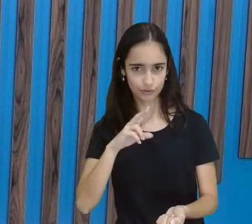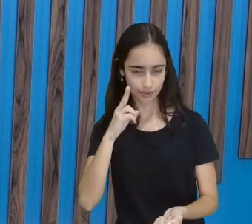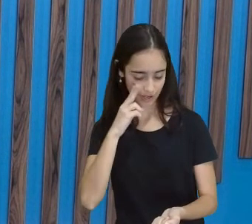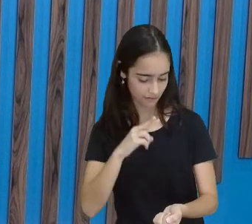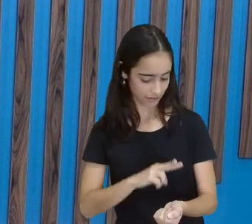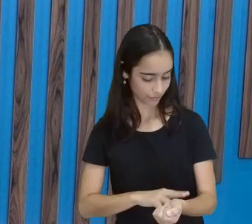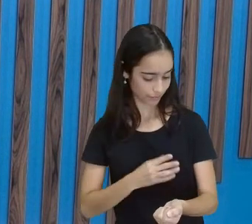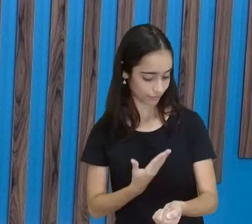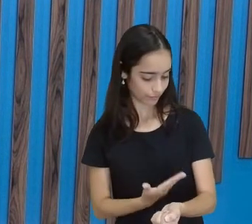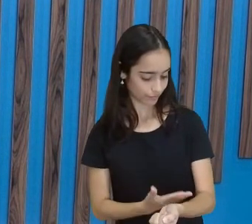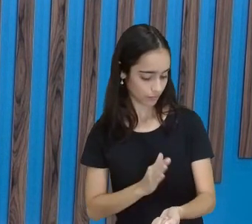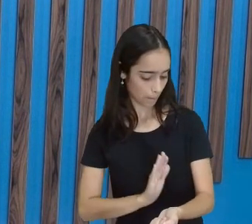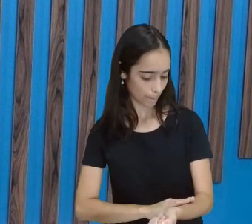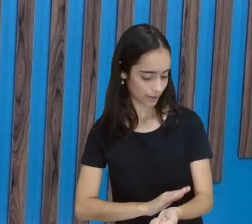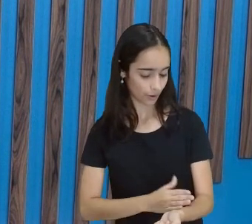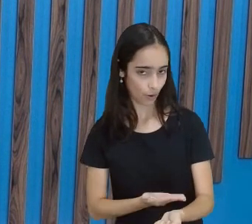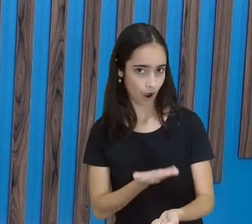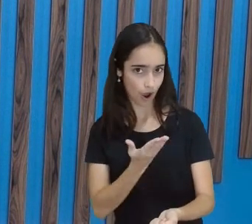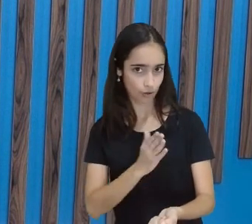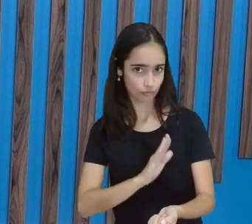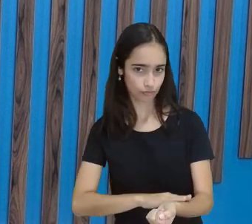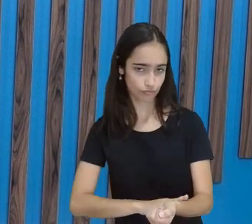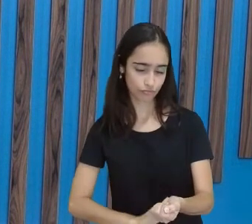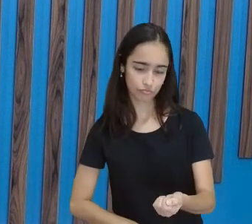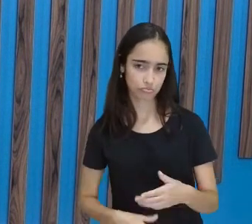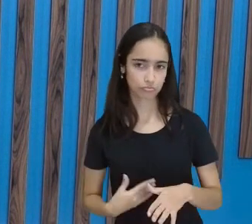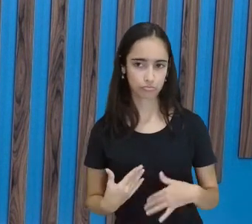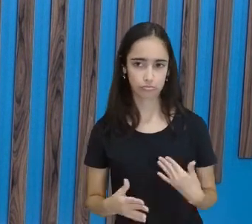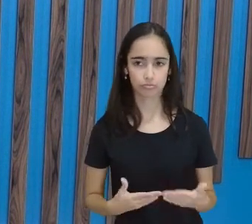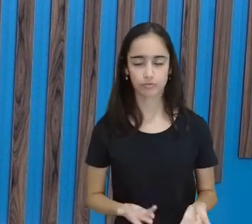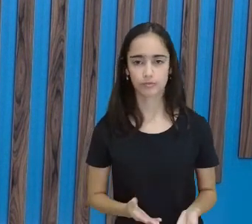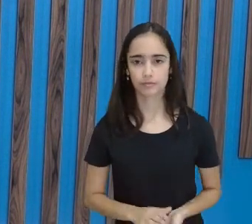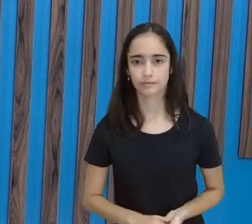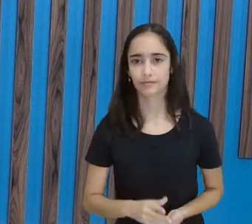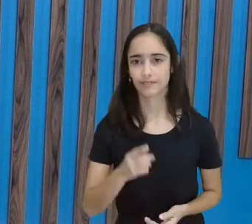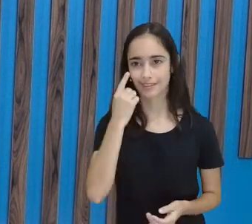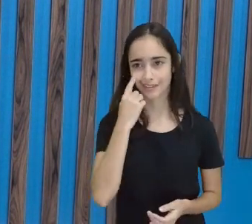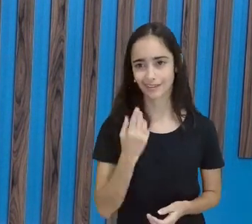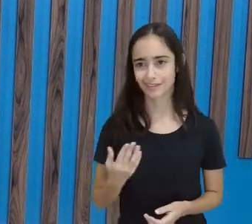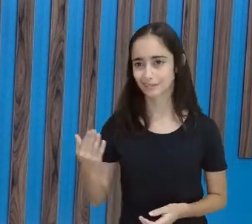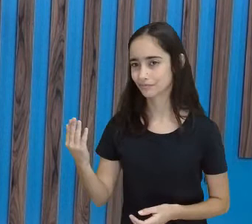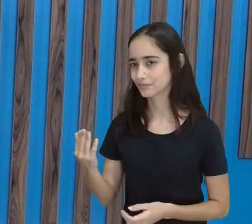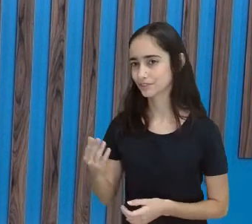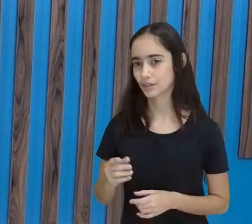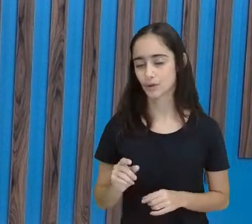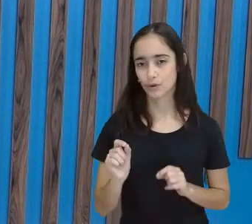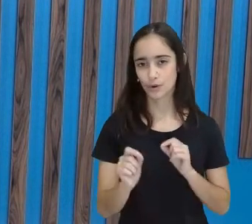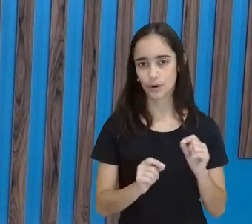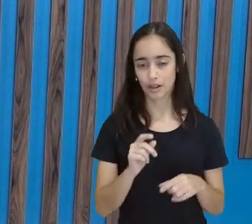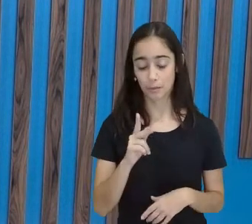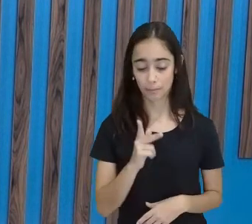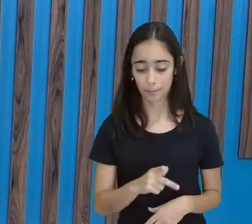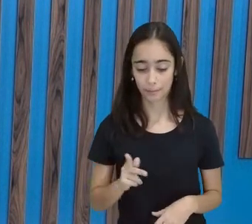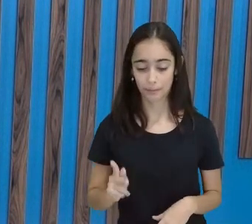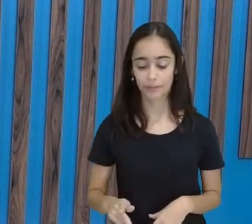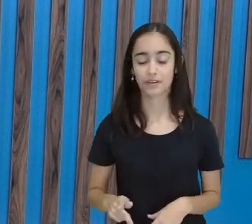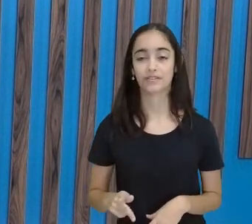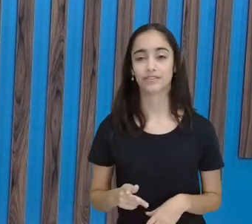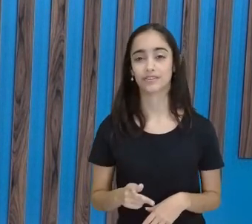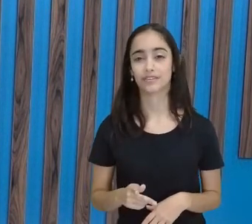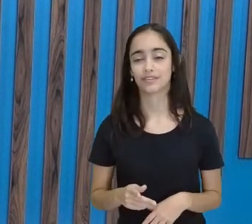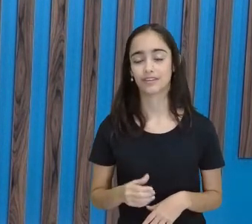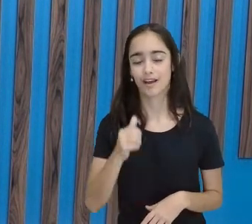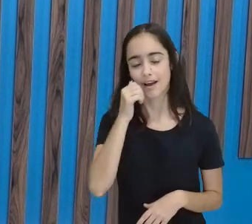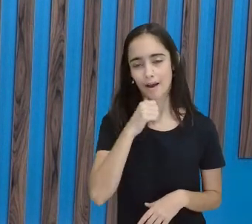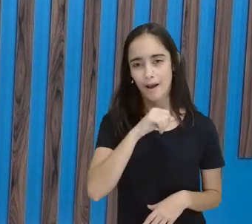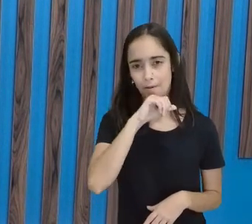da gente, tá certo, crianças? Olha aí de novo o equipamento que a mamãe da professora Sandra usa para ver a questão do açúcar